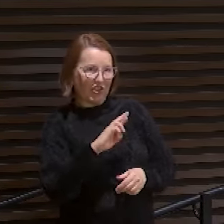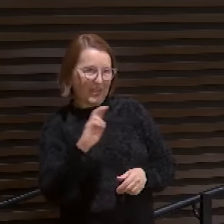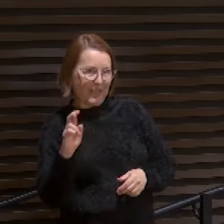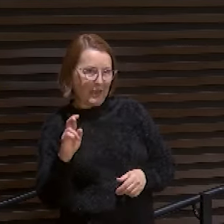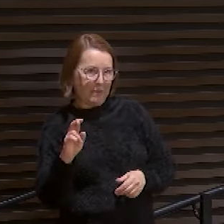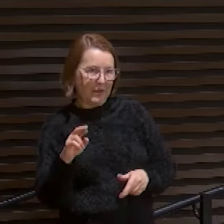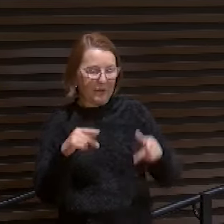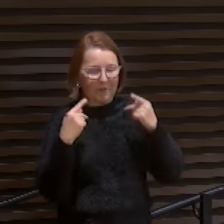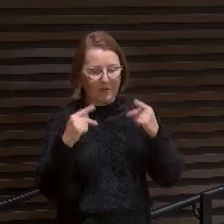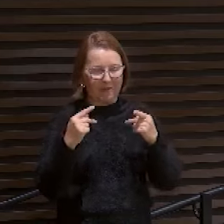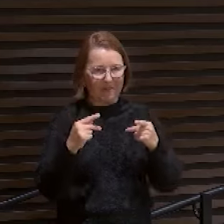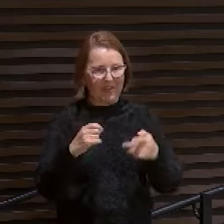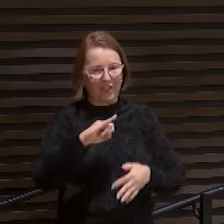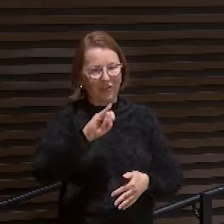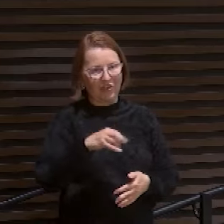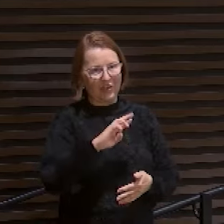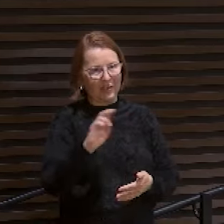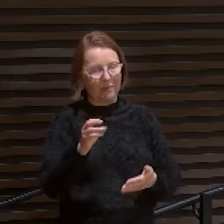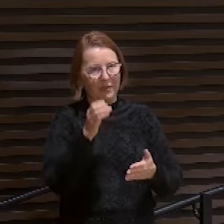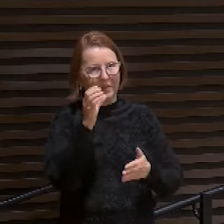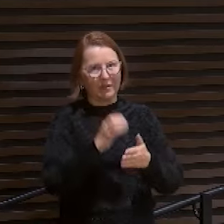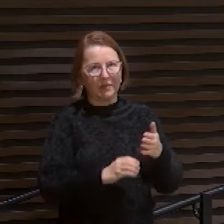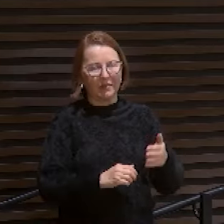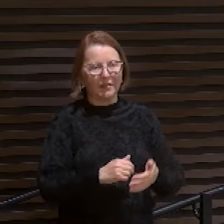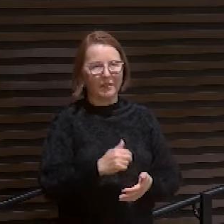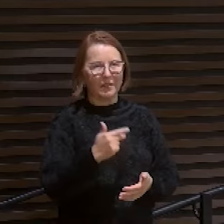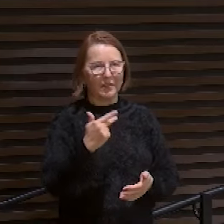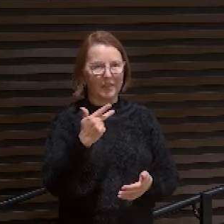em Jeremias capítulo 31,